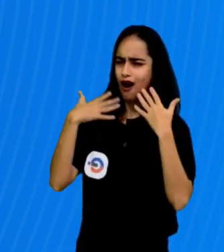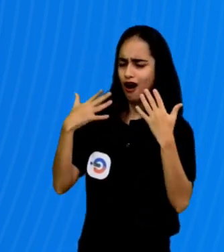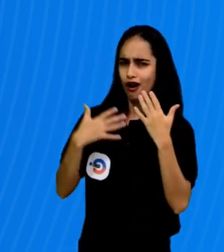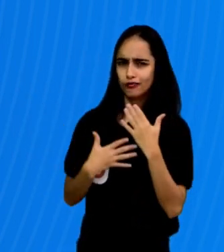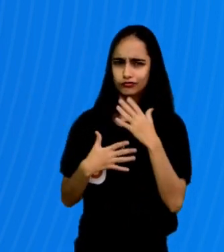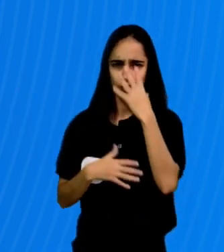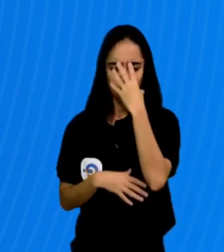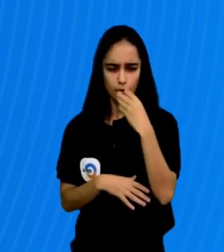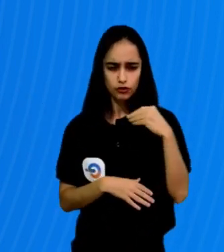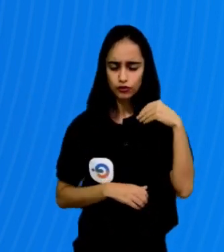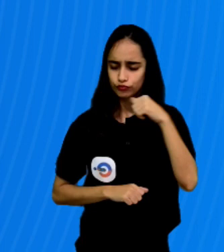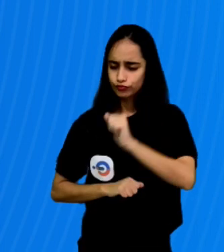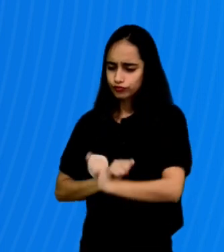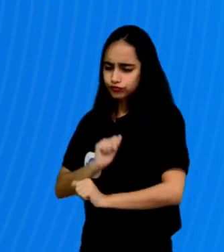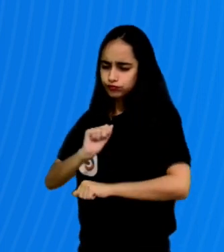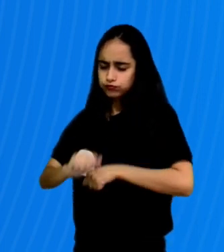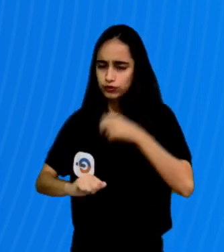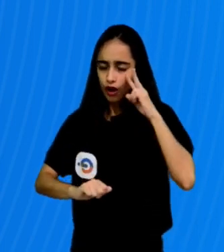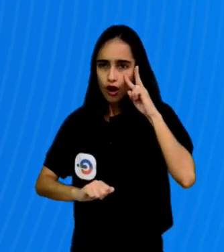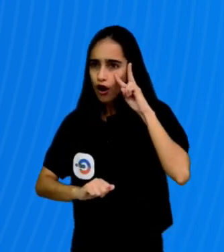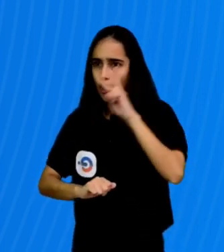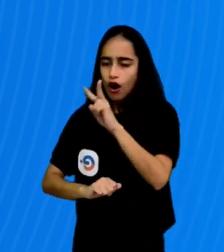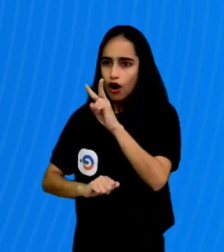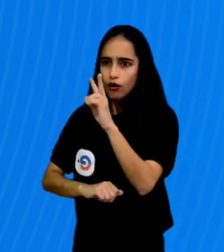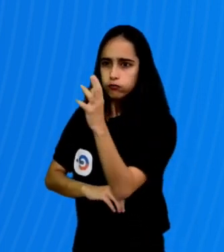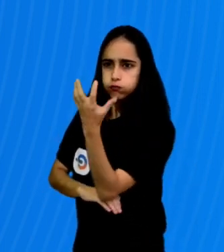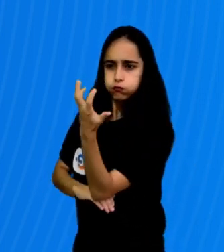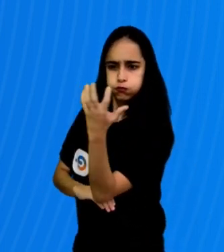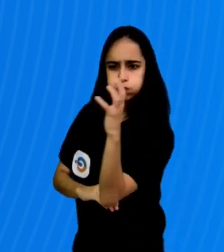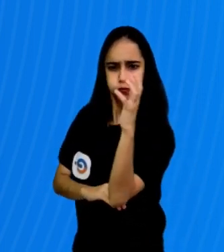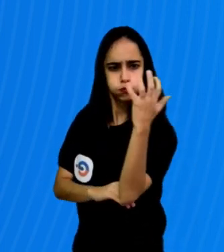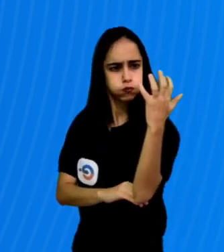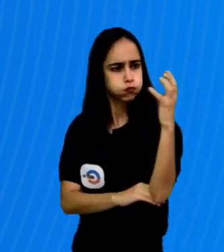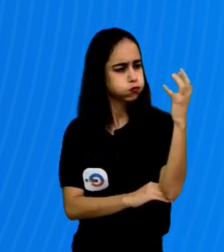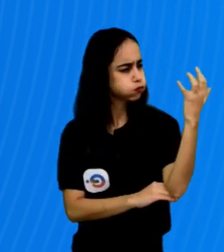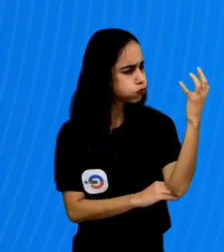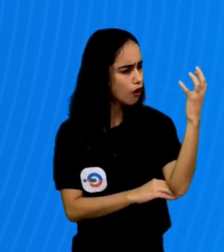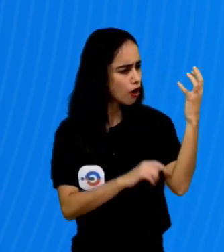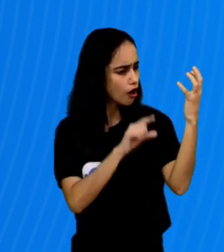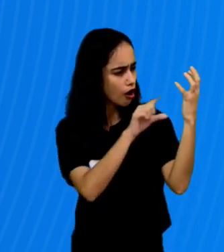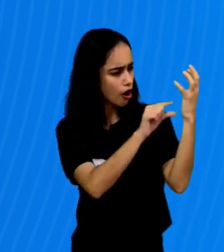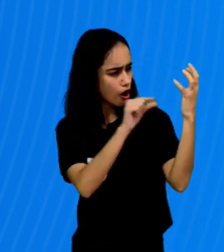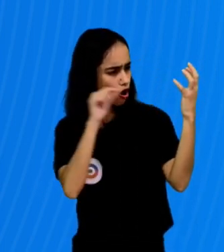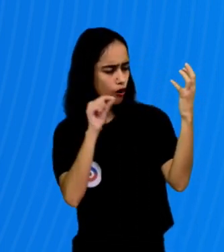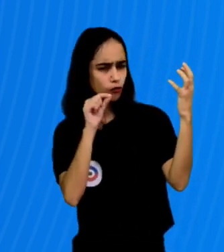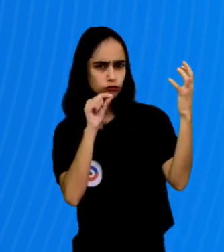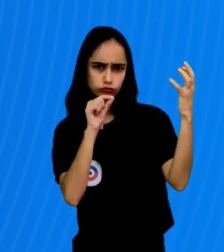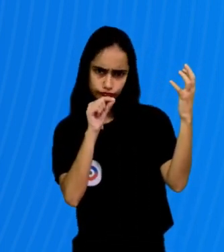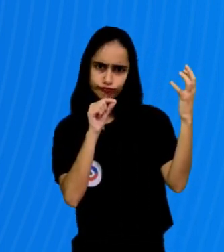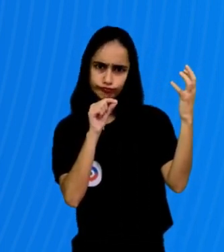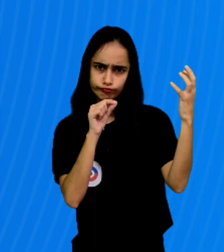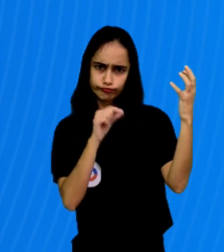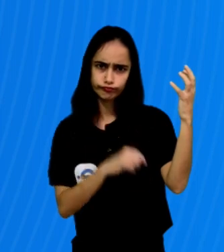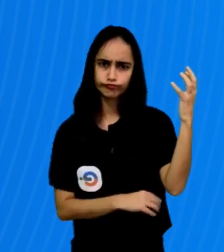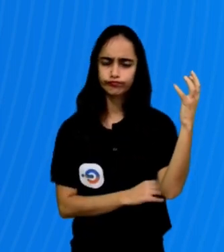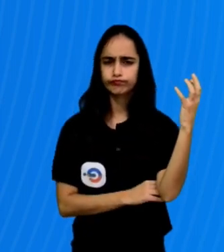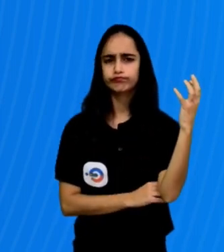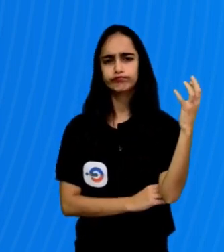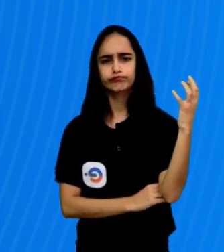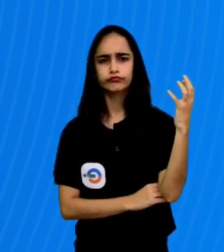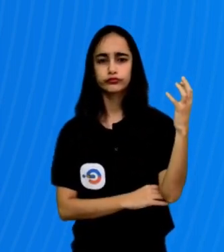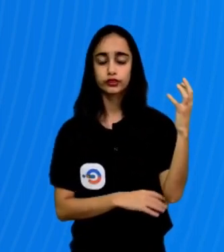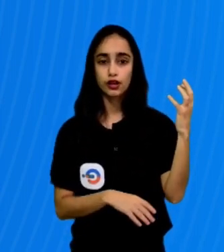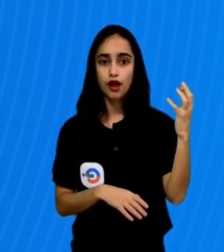se deparou com um cacho de uvas bem amadurecido numa videira que pendia de um galho alto.